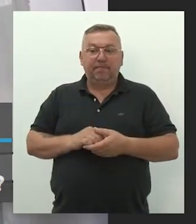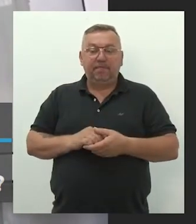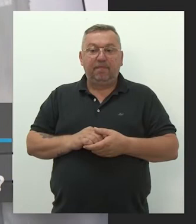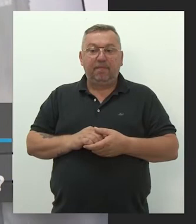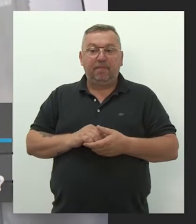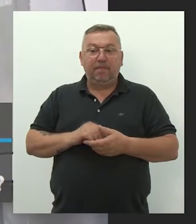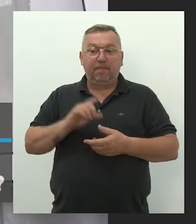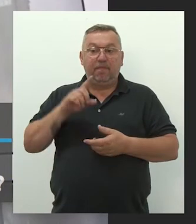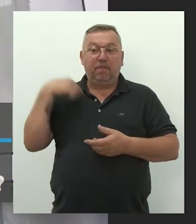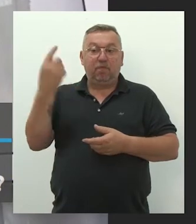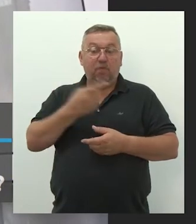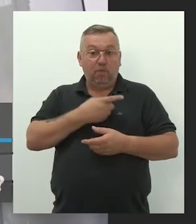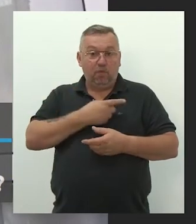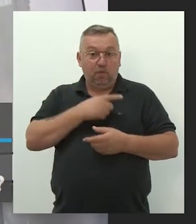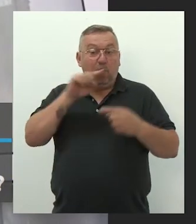nosso